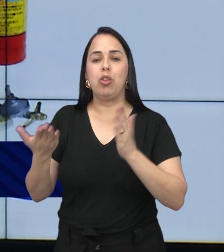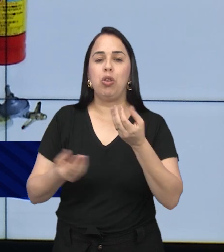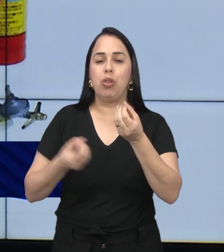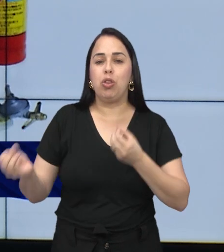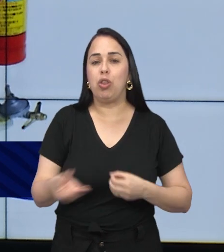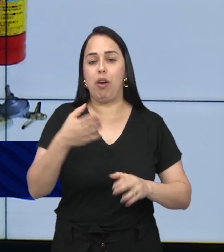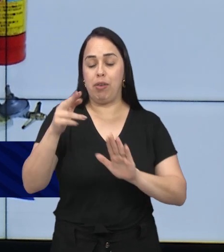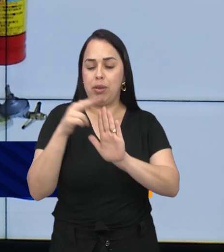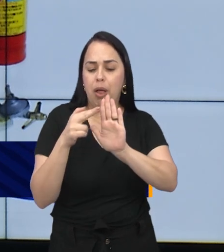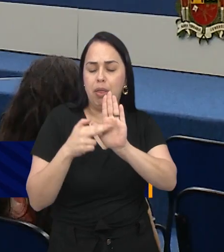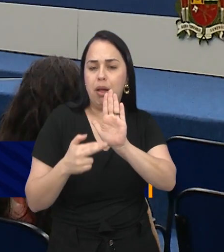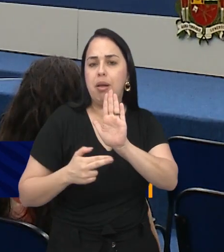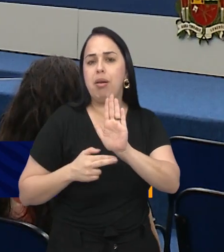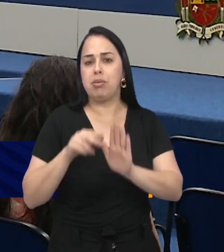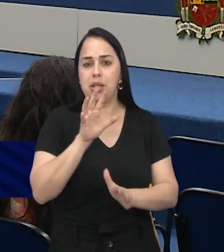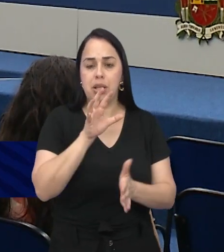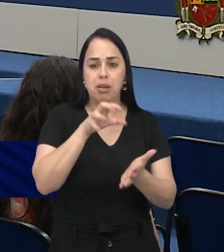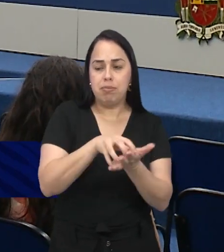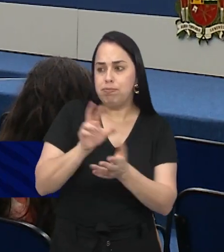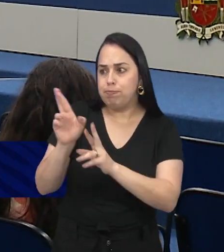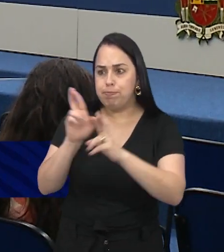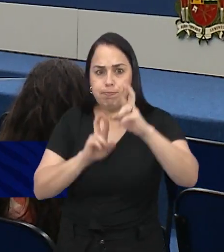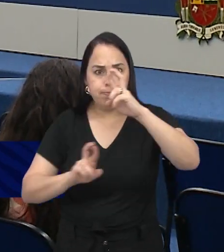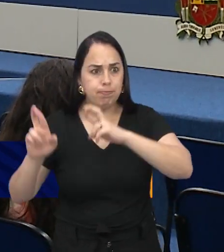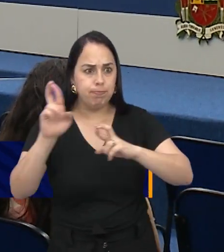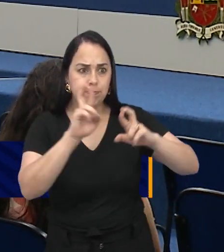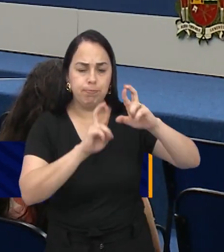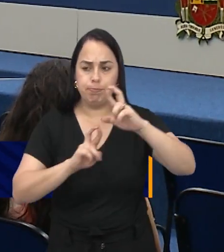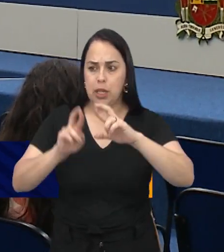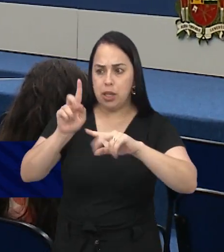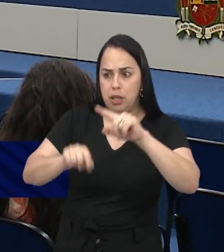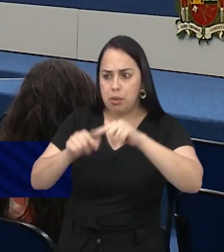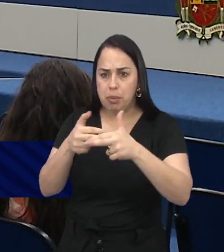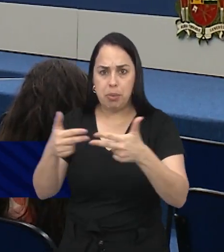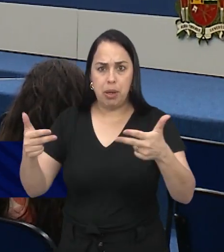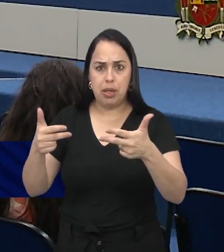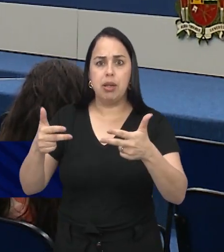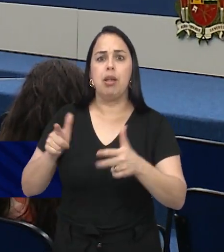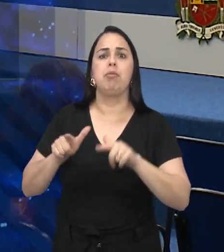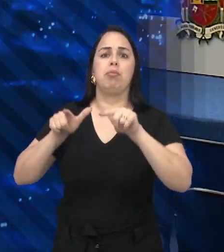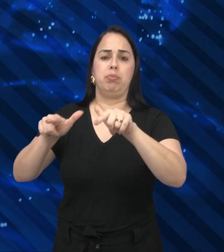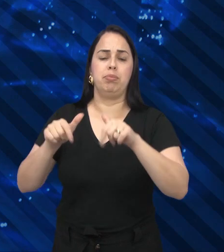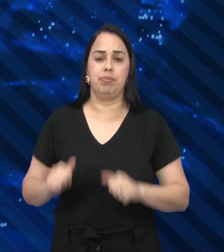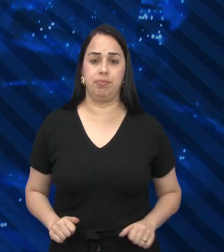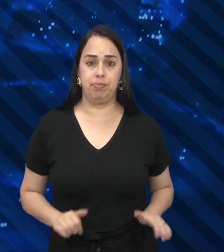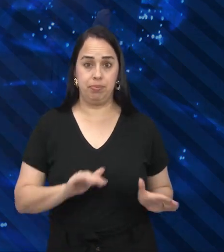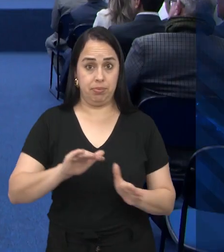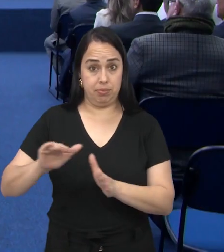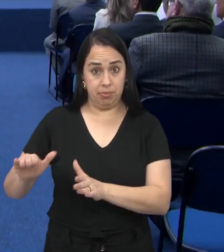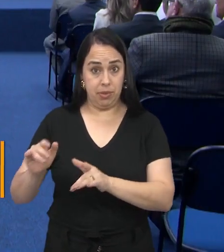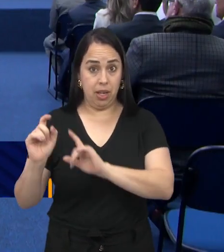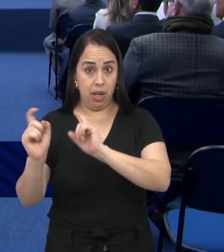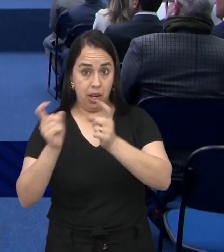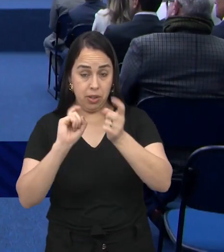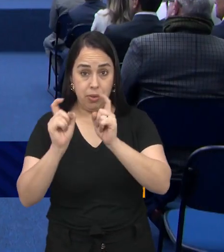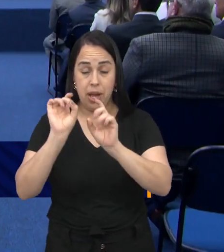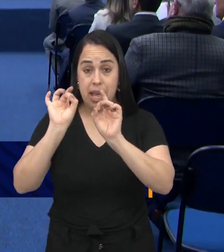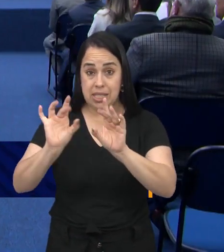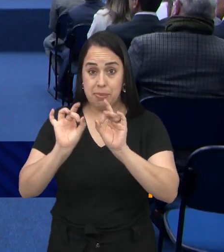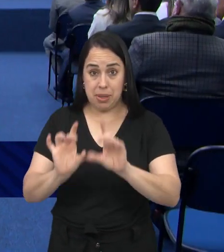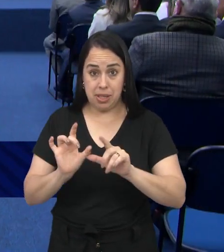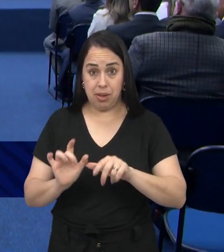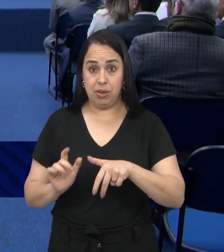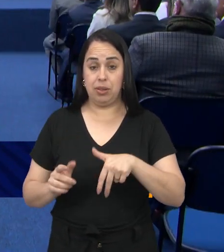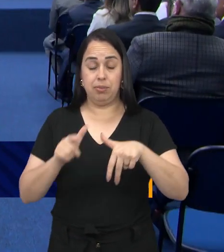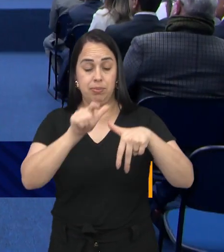novas diretrizes do órgão responsável pela fiscalização de radares e certificação de produtos. Sessão solene,